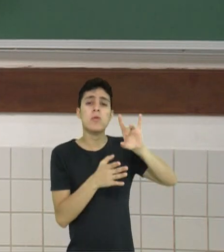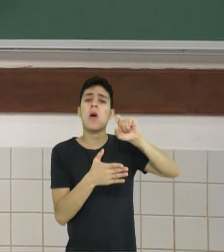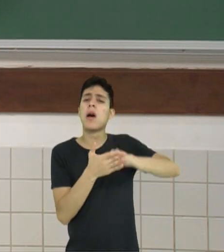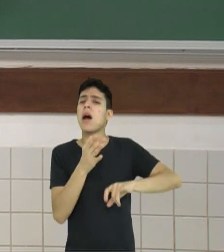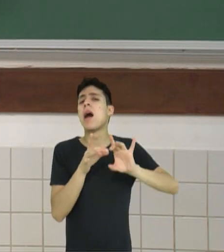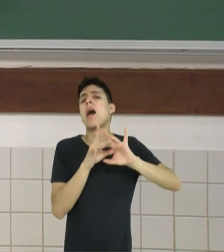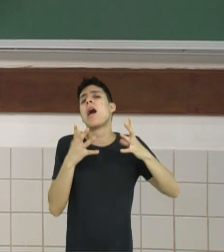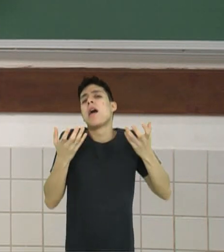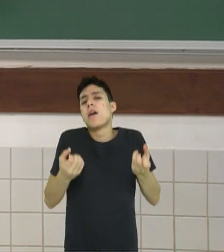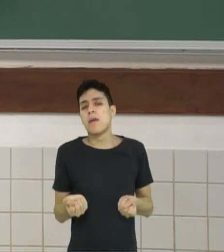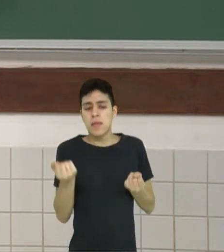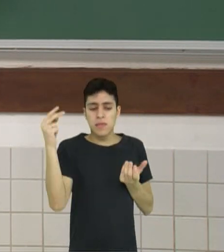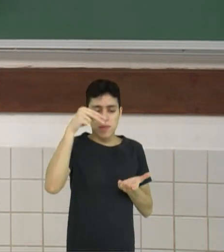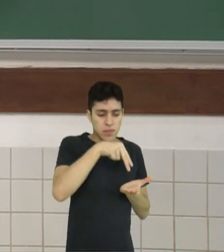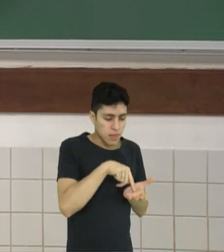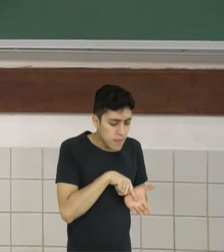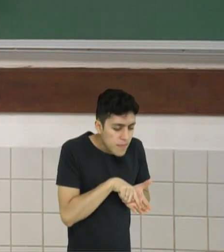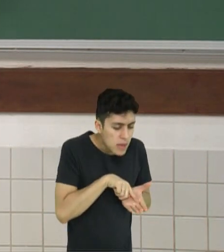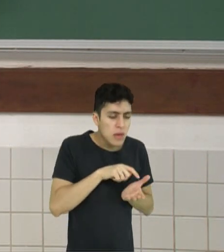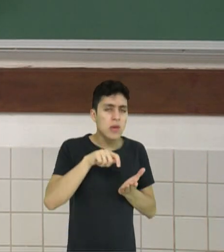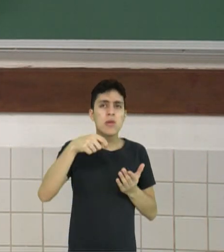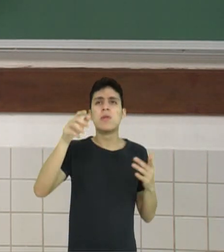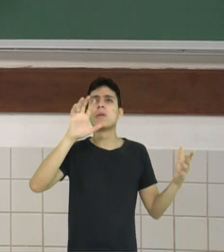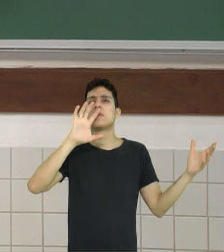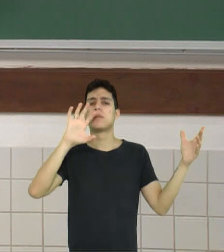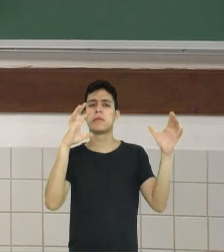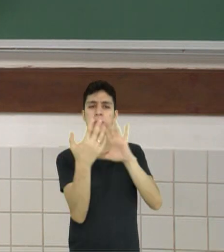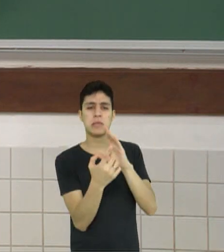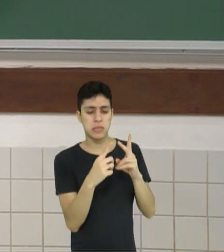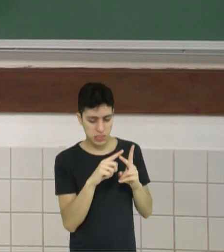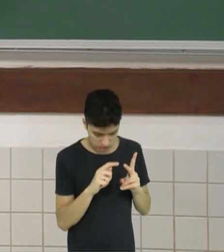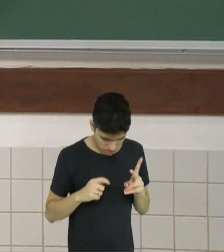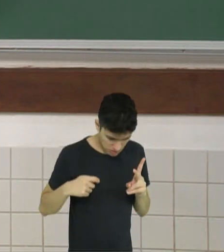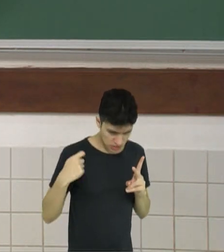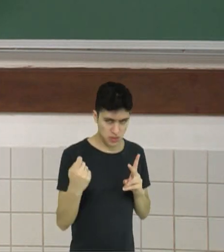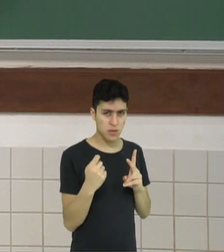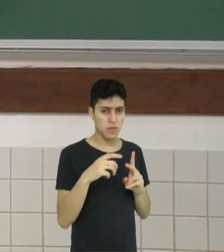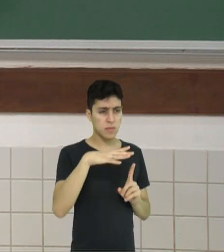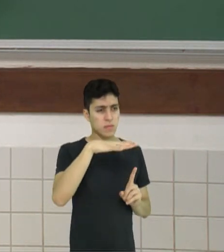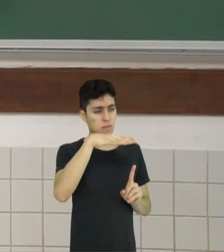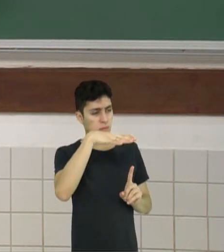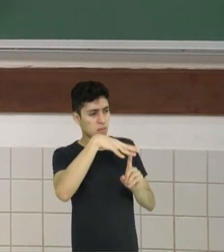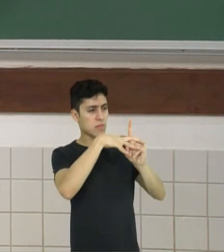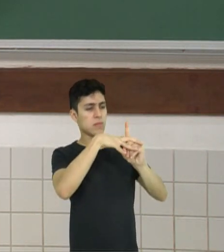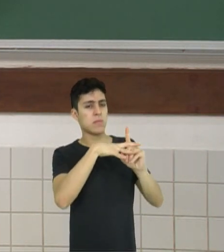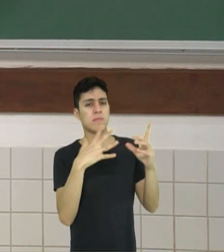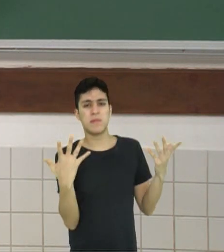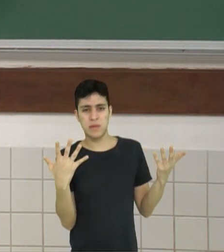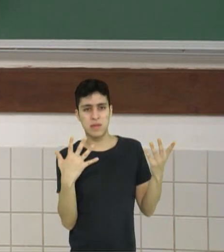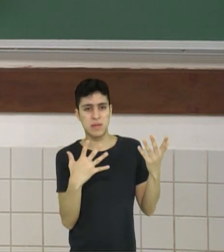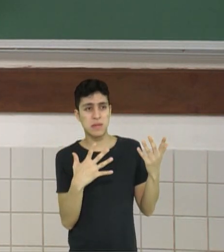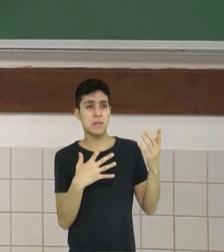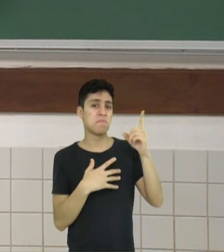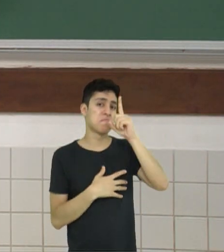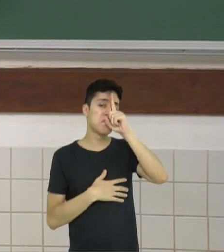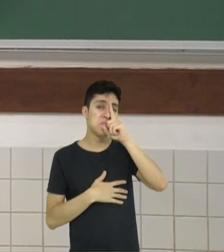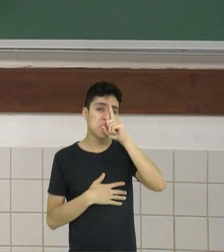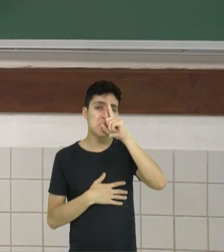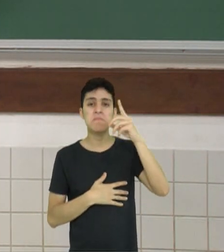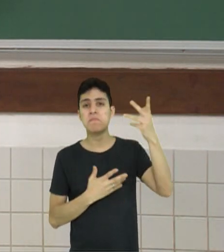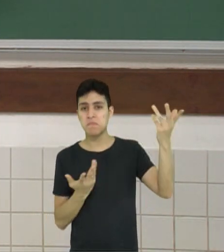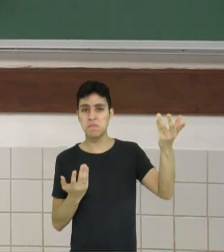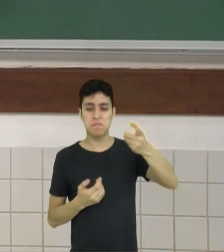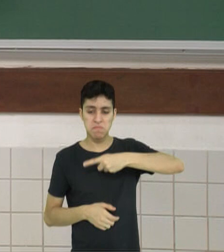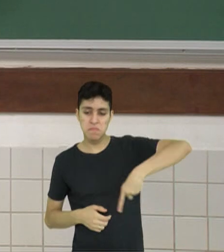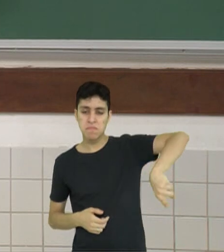para pesquisas sobre o clima, sobre o buraco da camada de ozônio, que tanto prejudica, né,